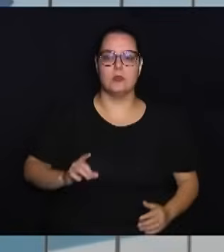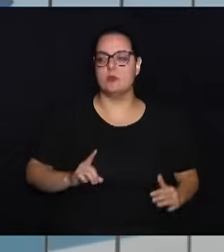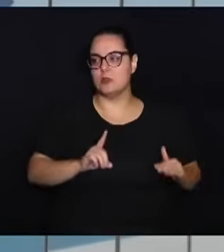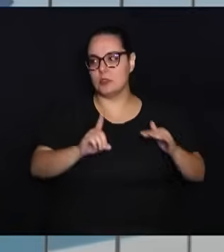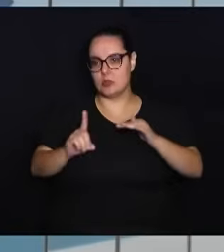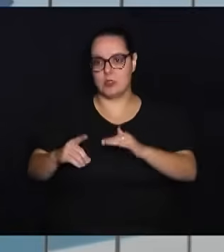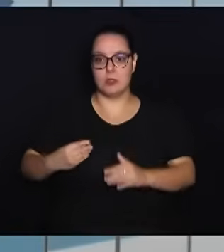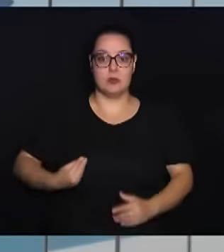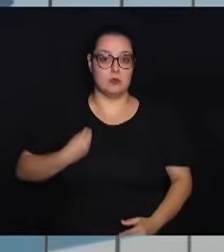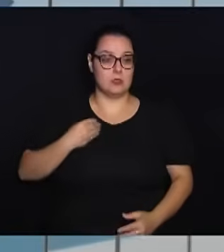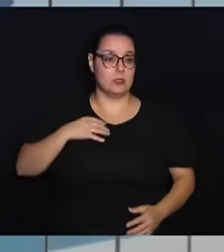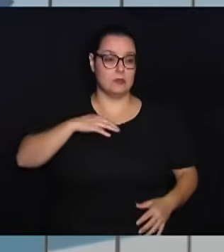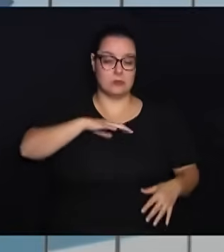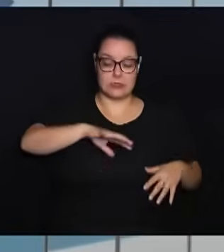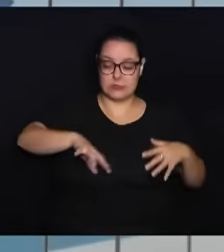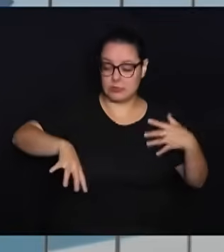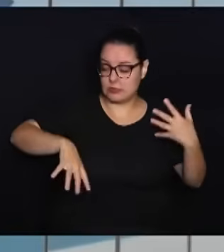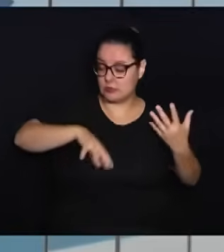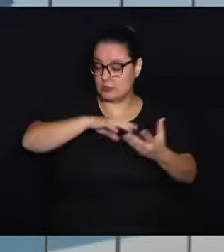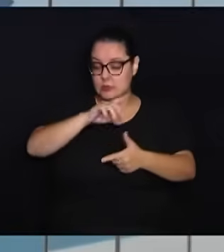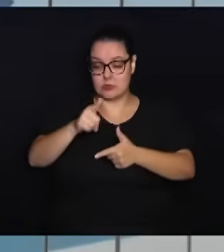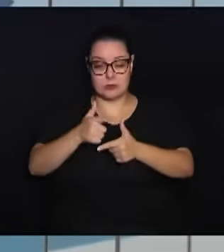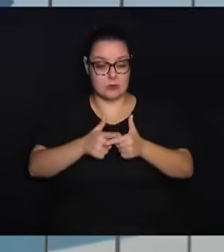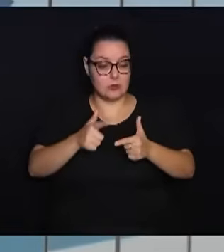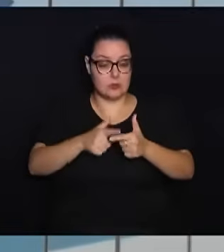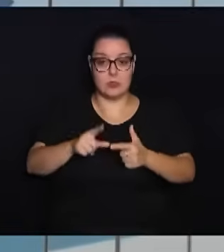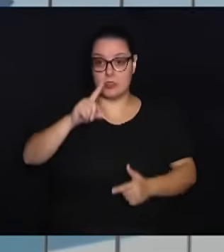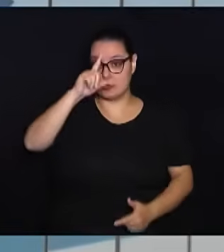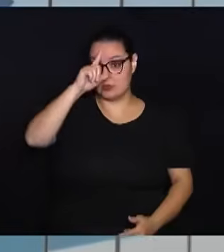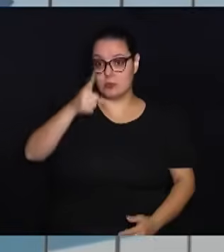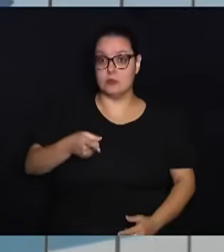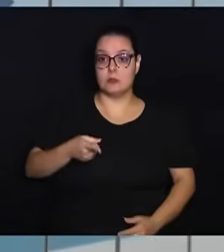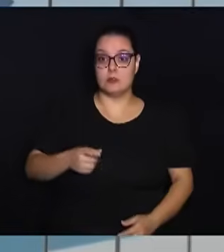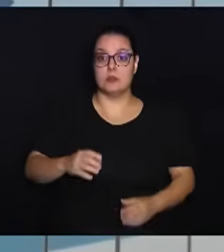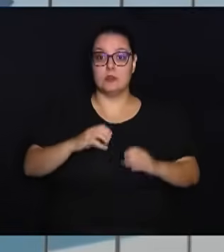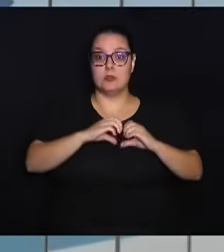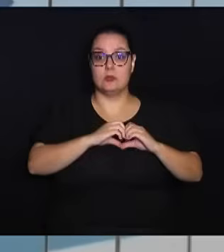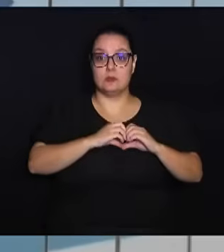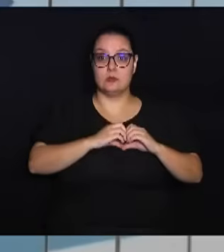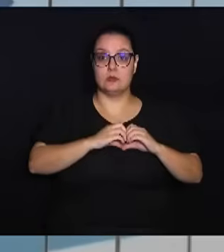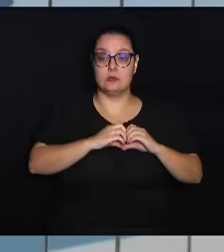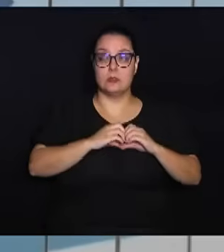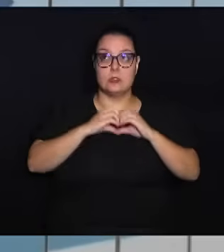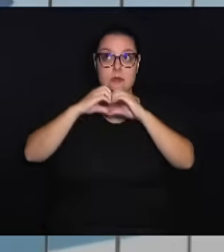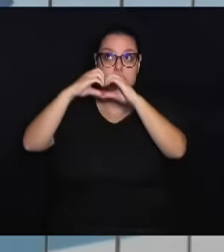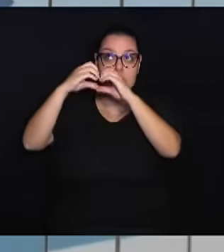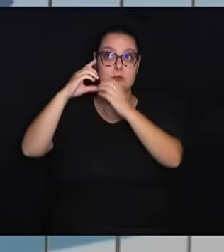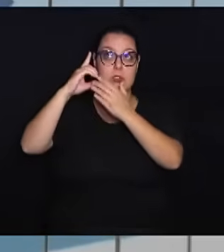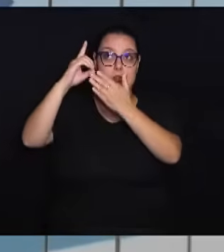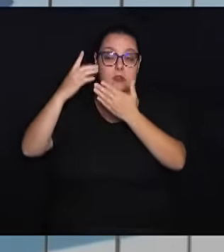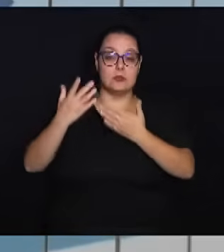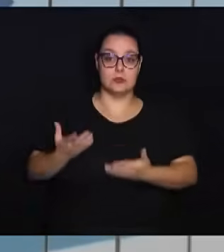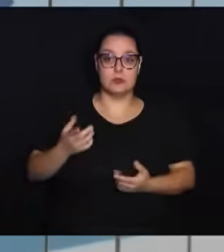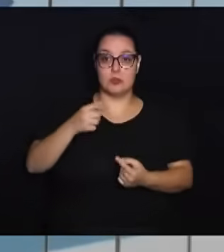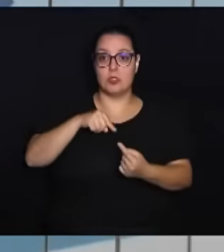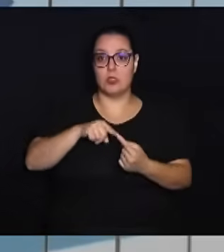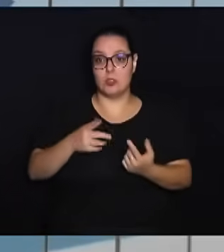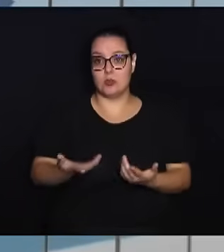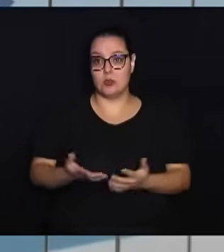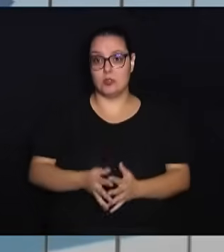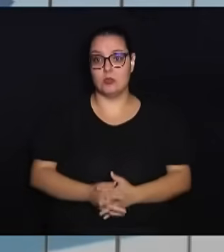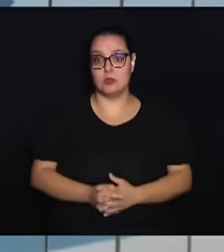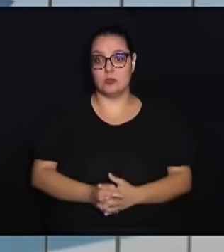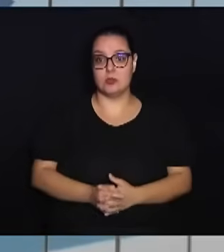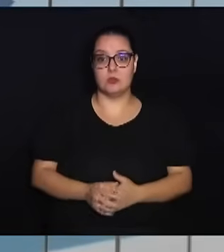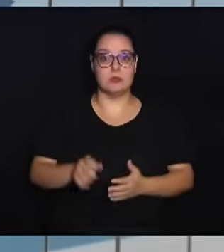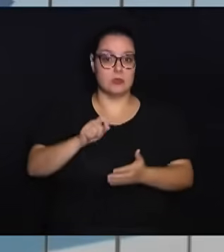todo esse caos, eu decidi colocar o coração ali para Deus, e o objetivo de